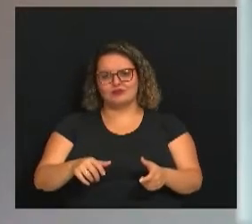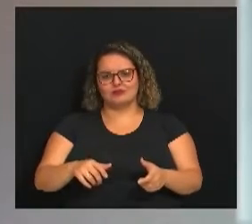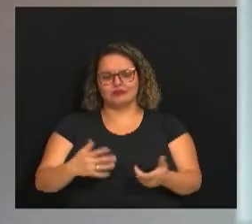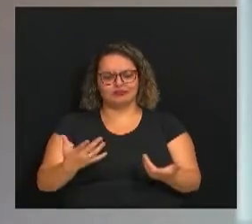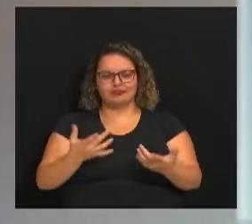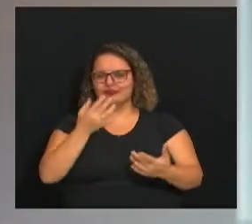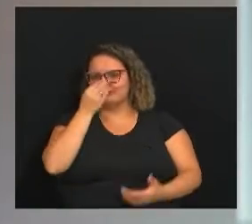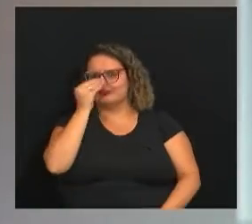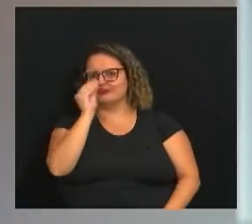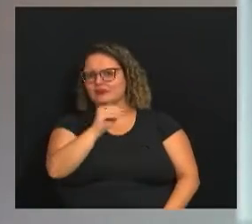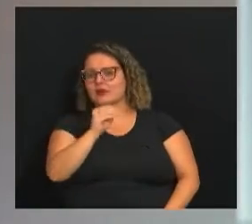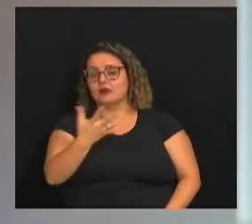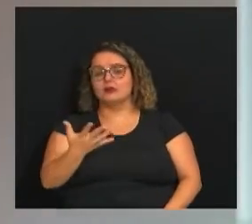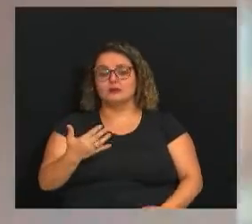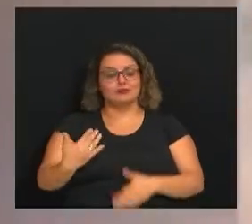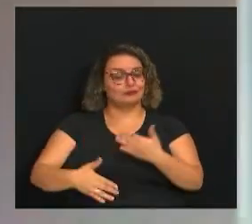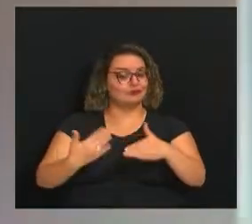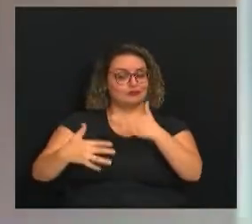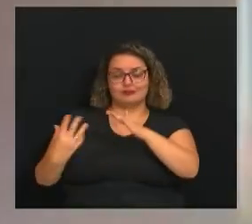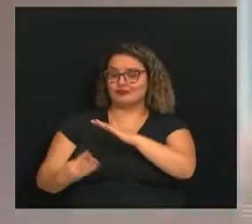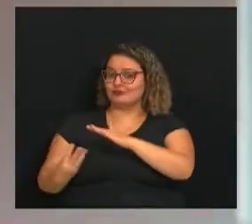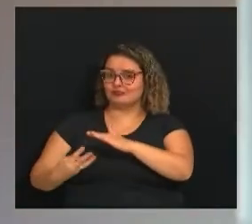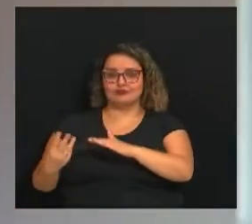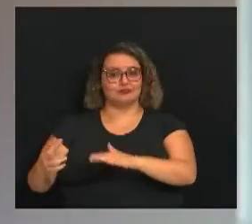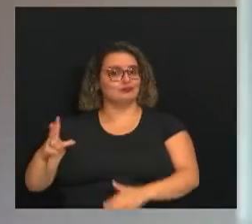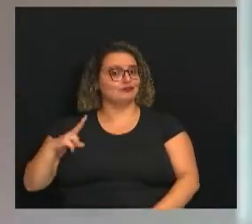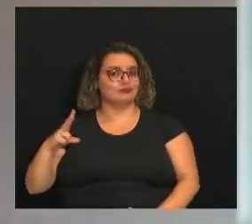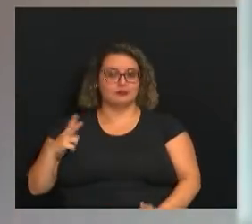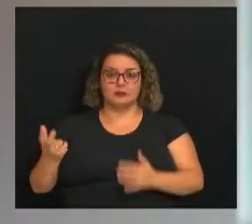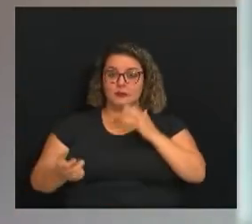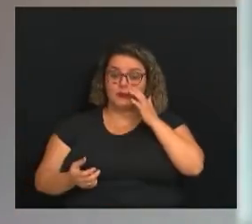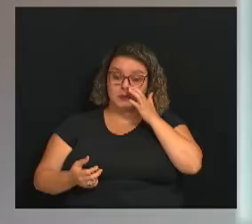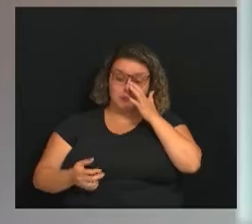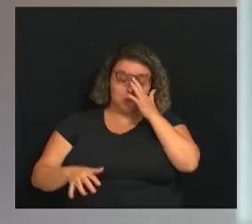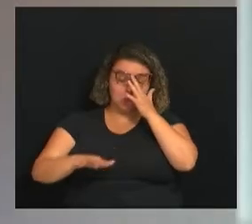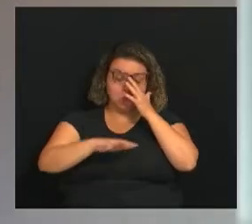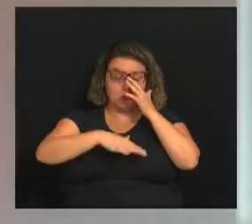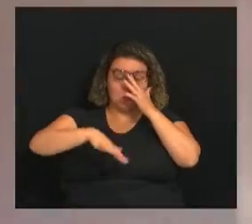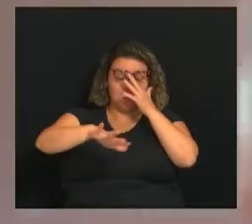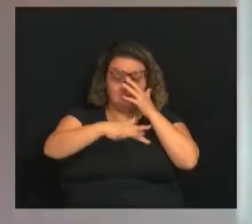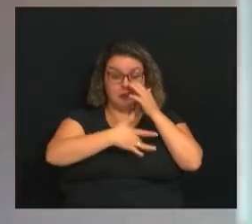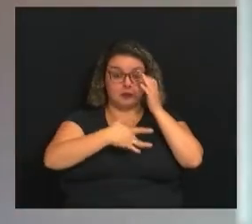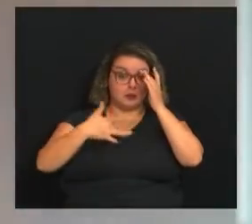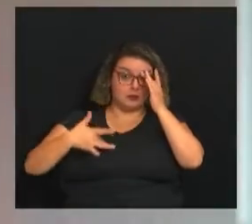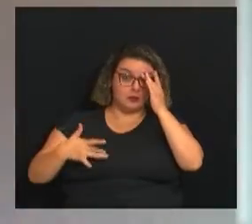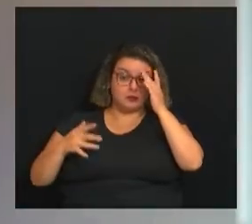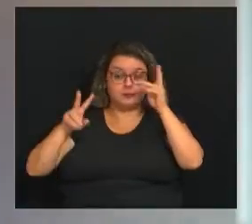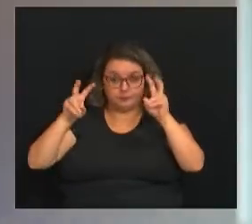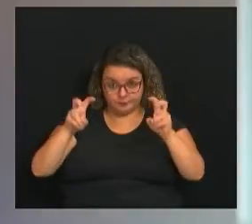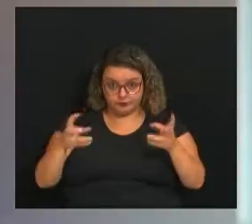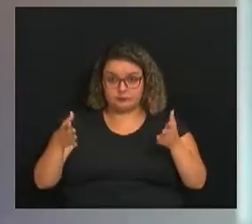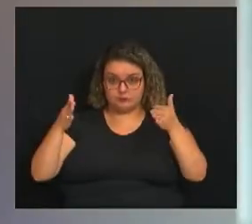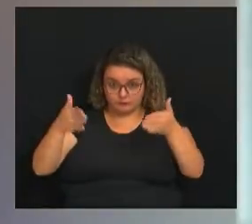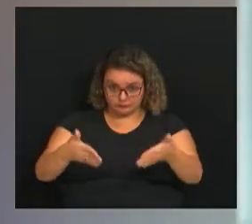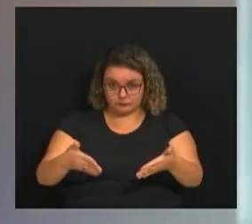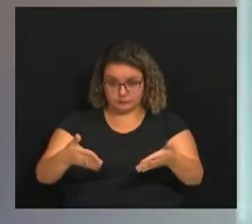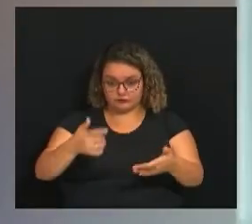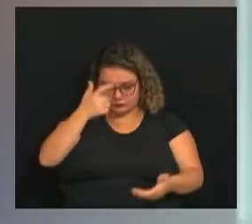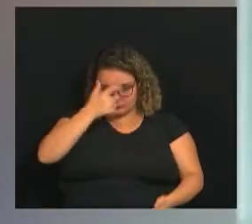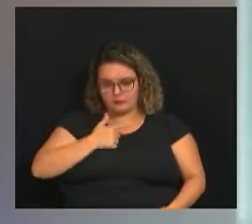das terceirizações no nosso campo. Não no serviço público como um todo, mas no campo da saúde, que é o tema a qual